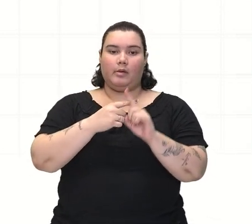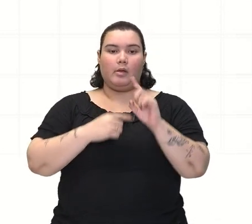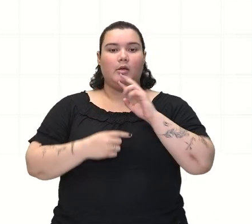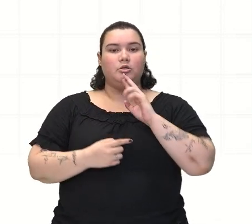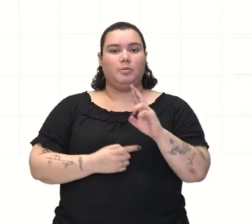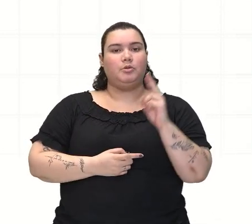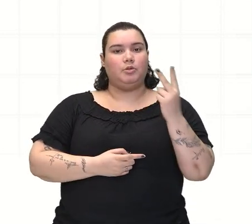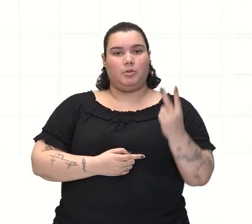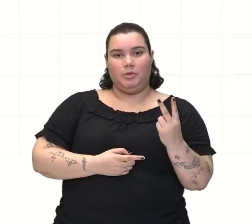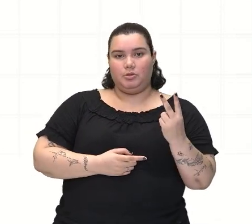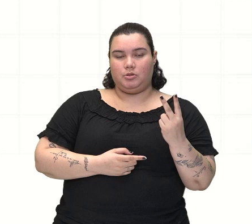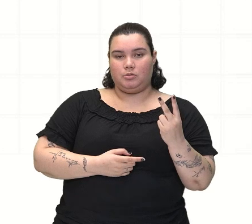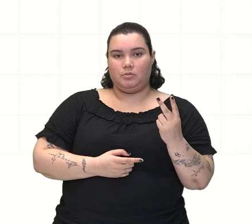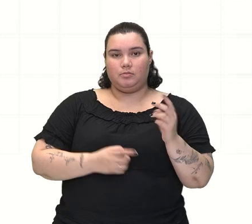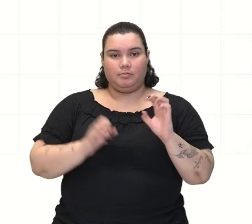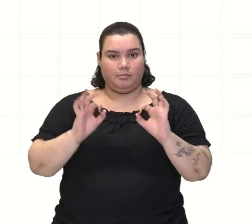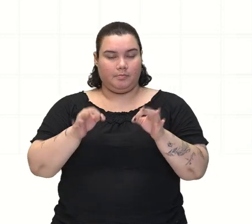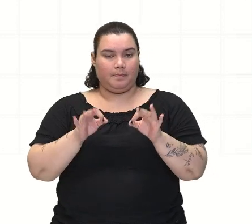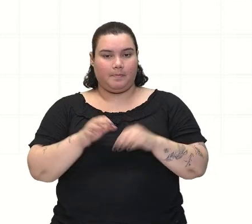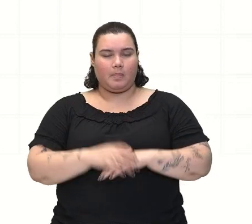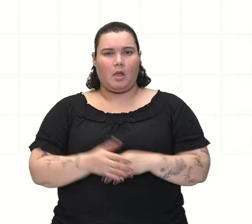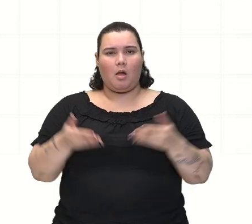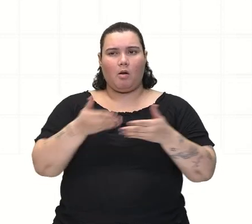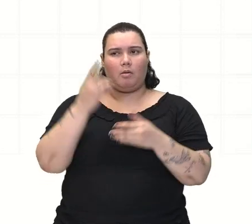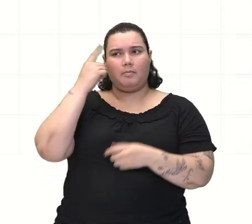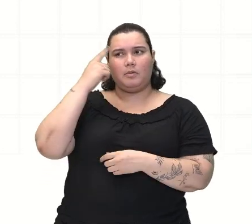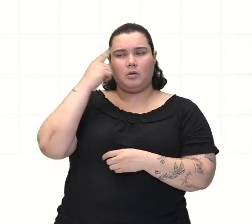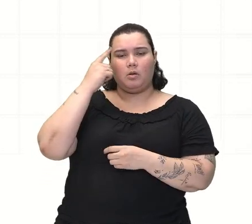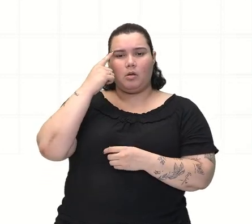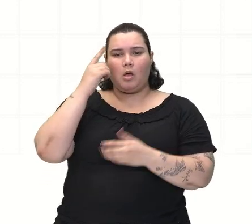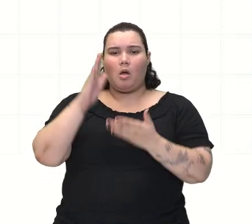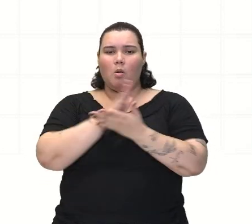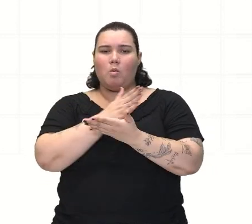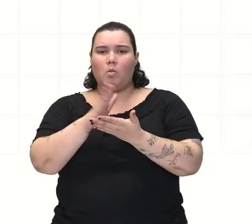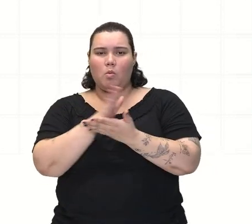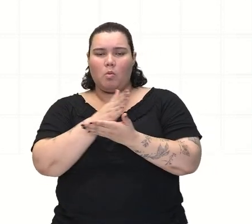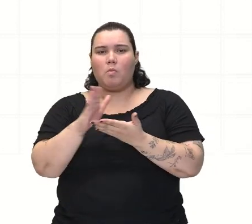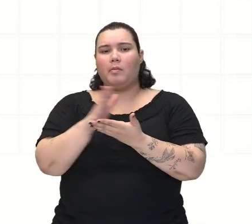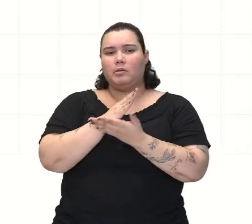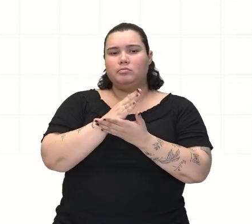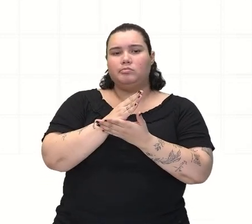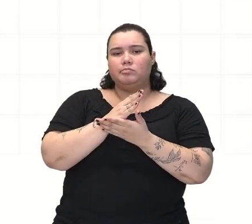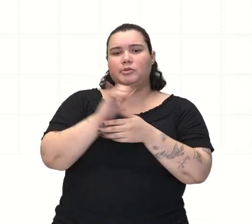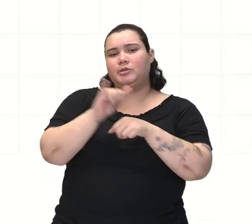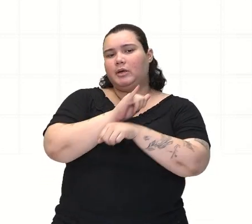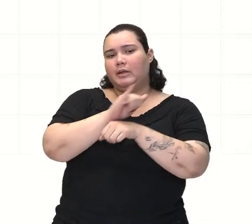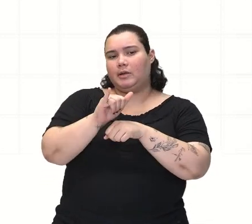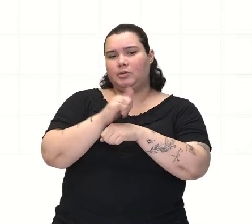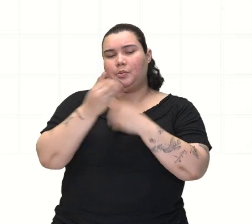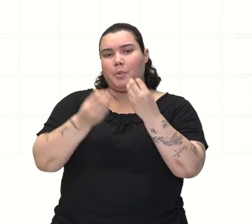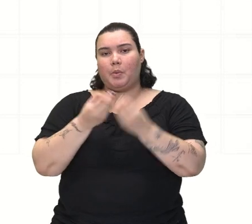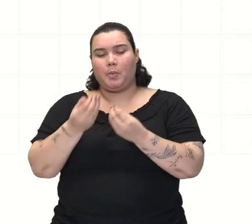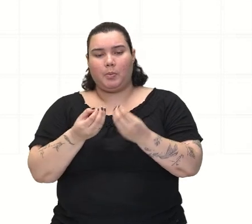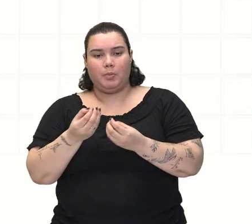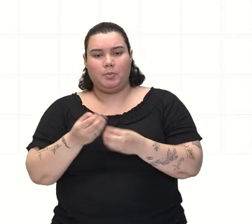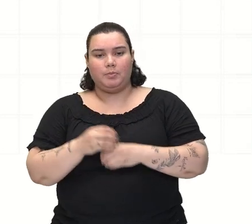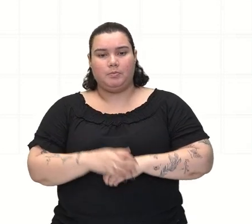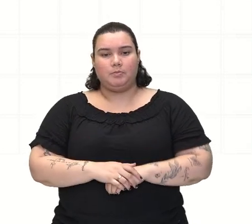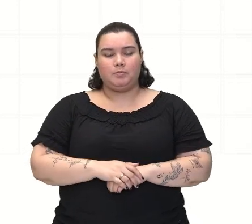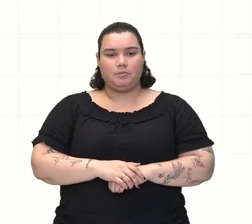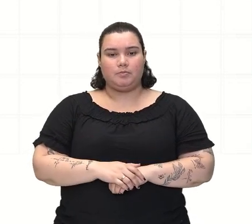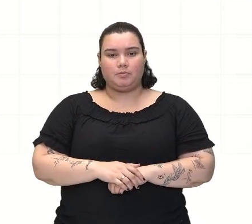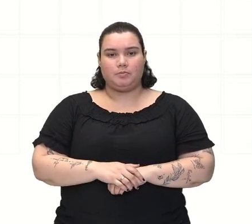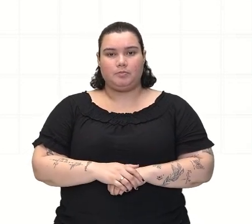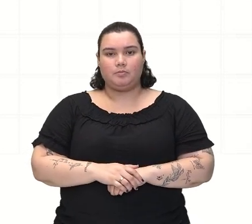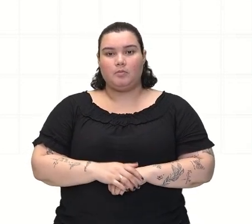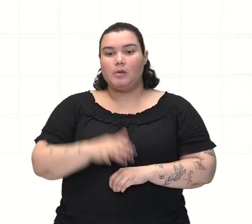a 2. E aí vamos pensar aqui em algumas alternativas, né? Vamos pensar aqui em algumas alternativas.